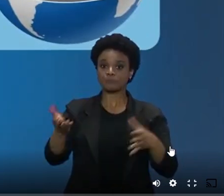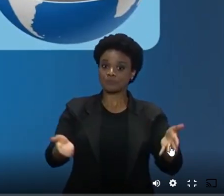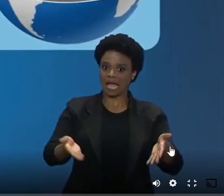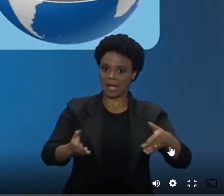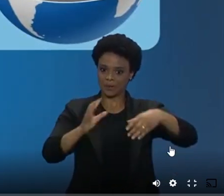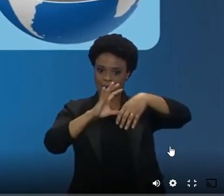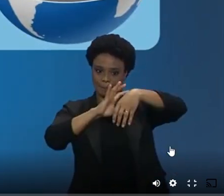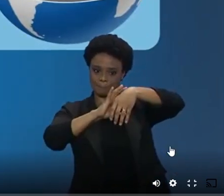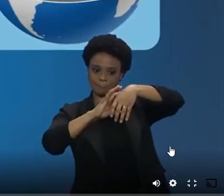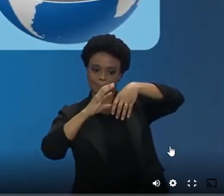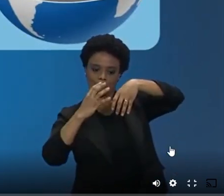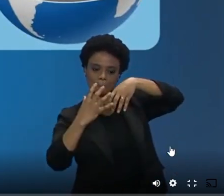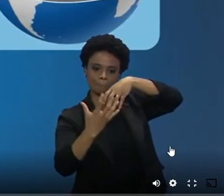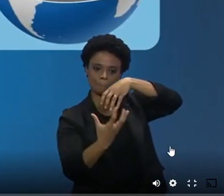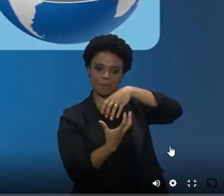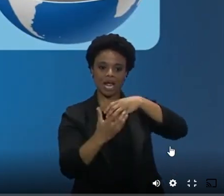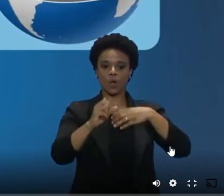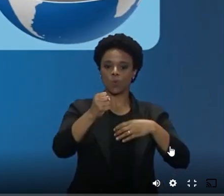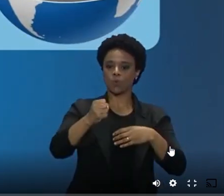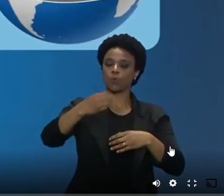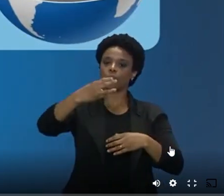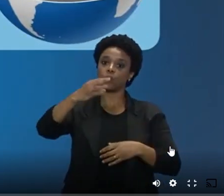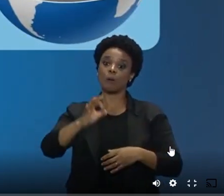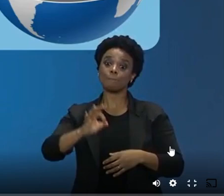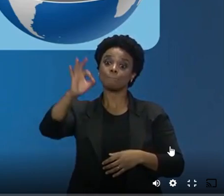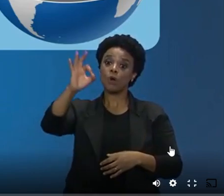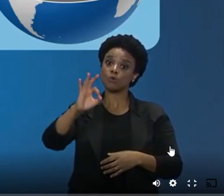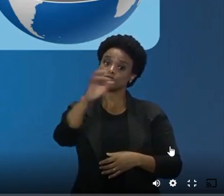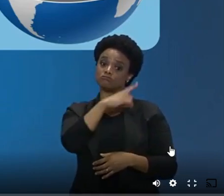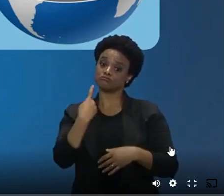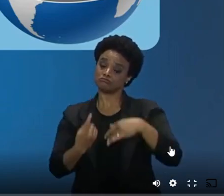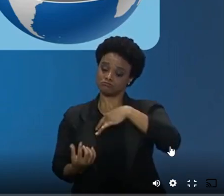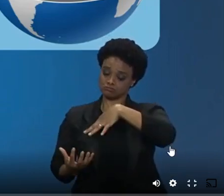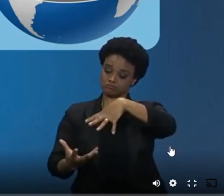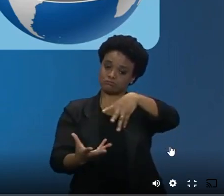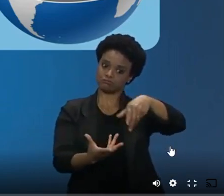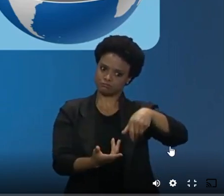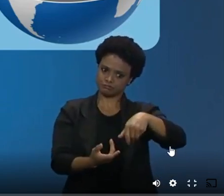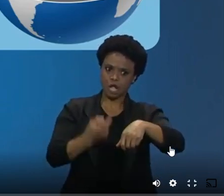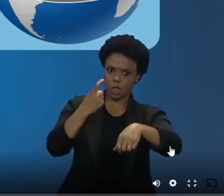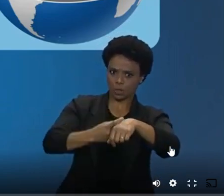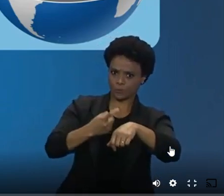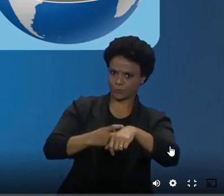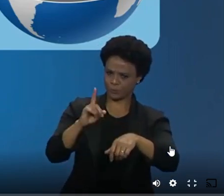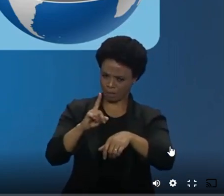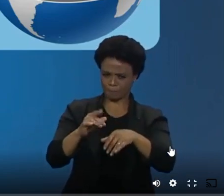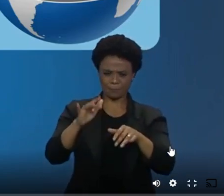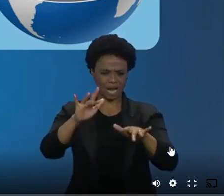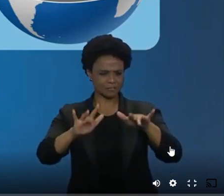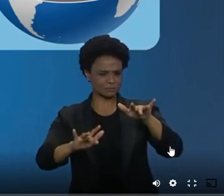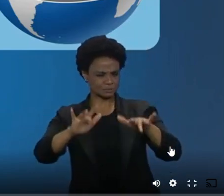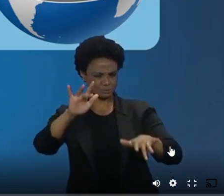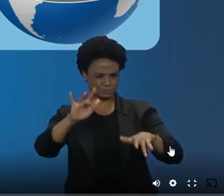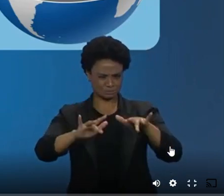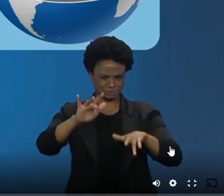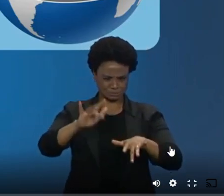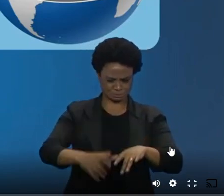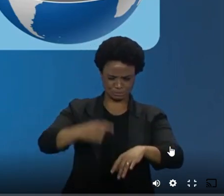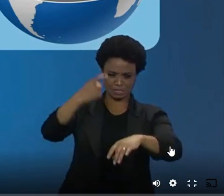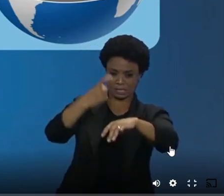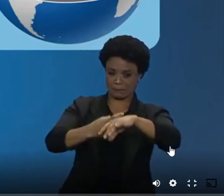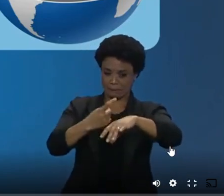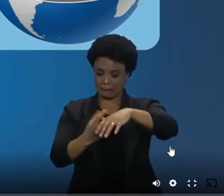ocupa 83% do volume total do nosso planeta. É menos denso que o núcleo, possui natureza rígida na parte